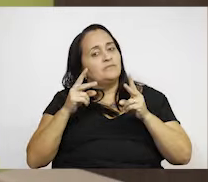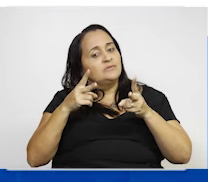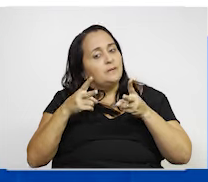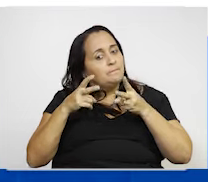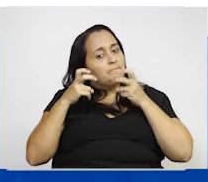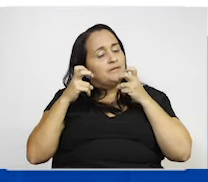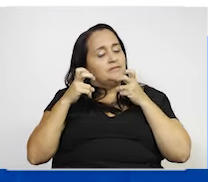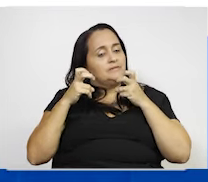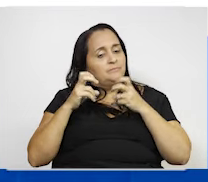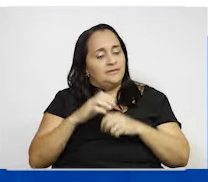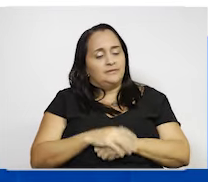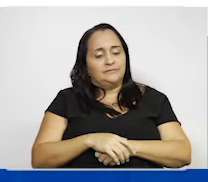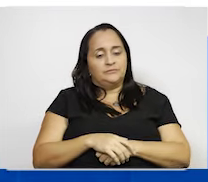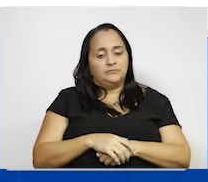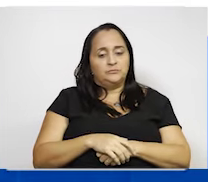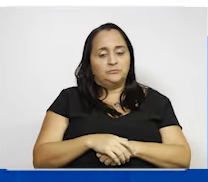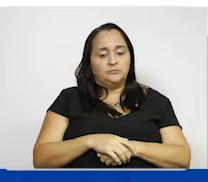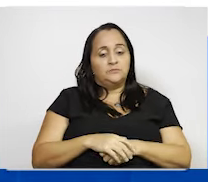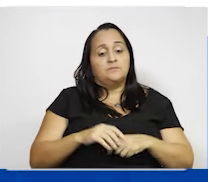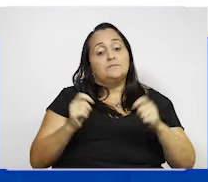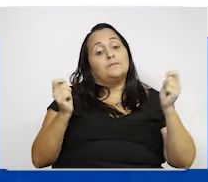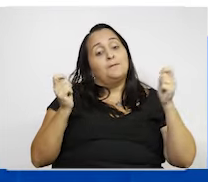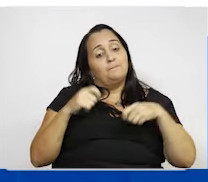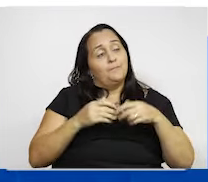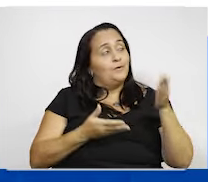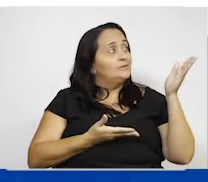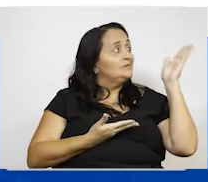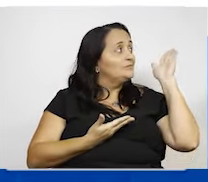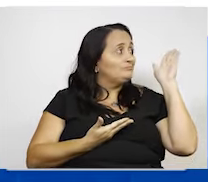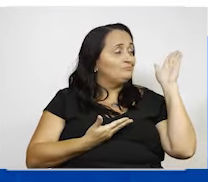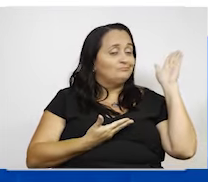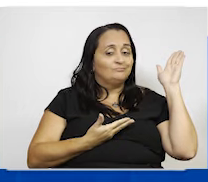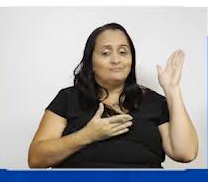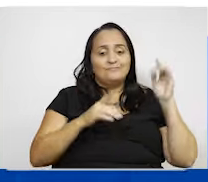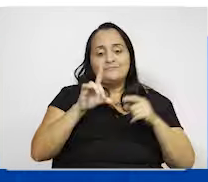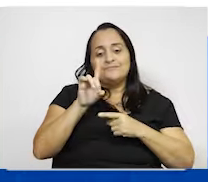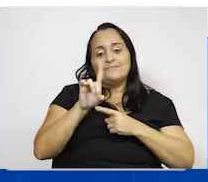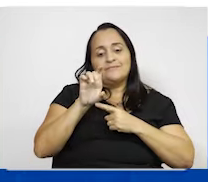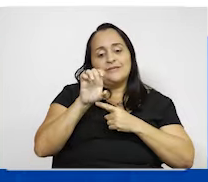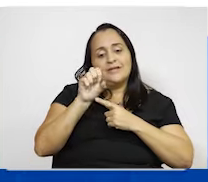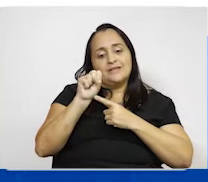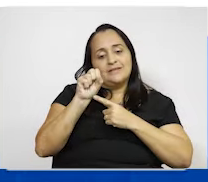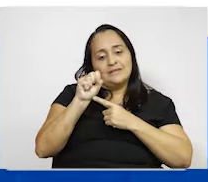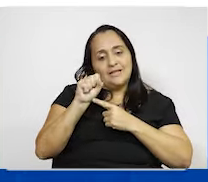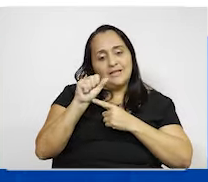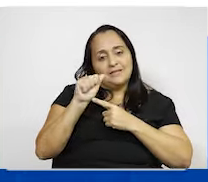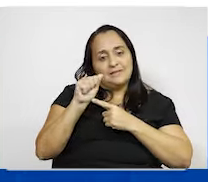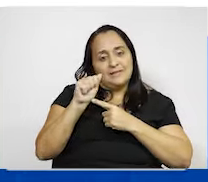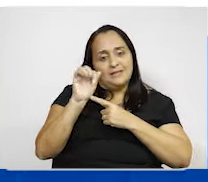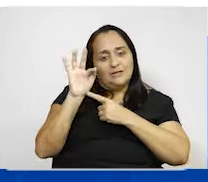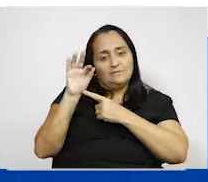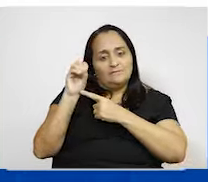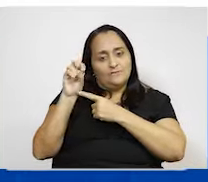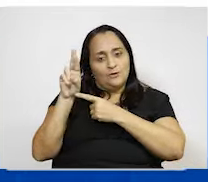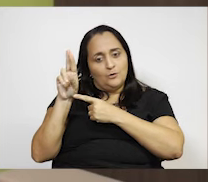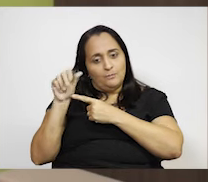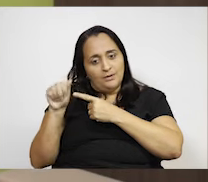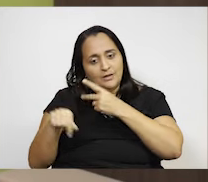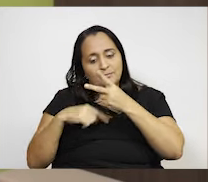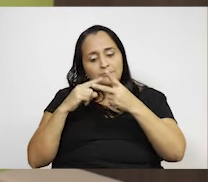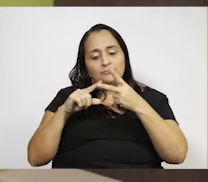tá? Portanto, pode ser substituído dessa forma, logo ou por isso,